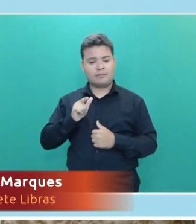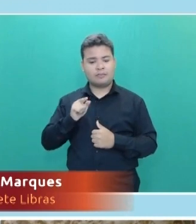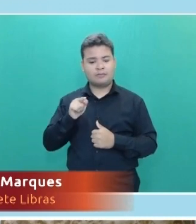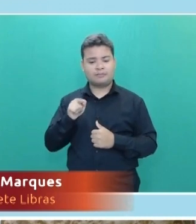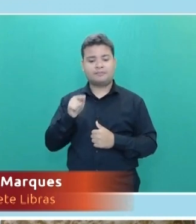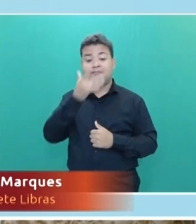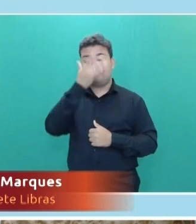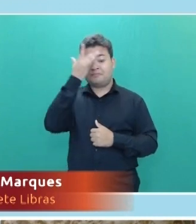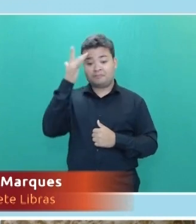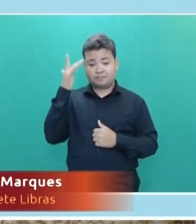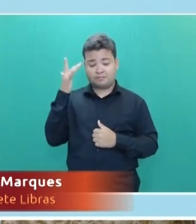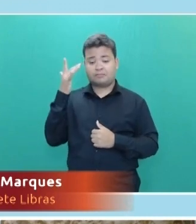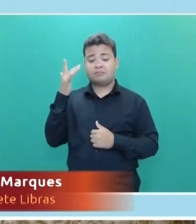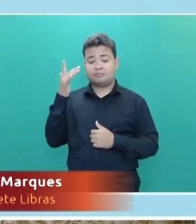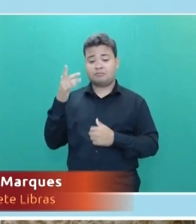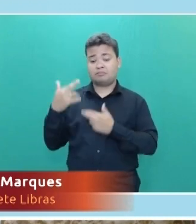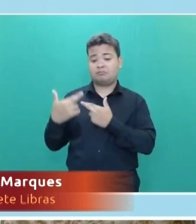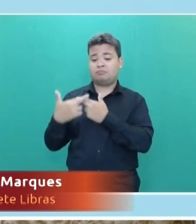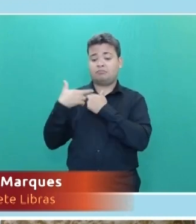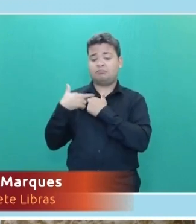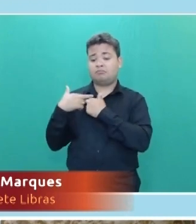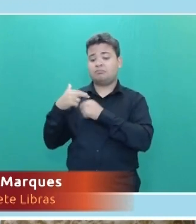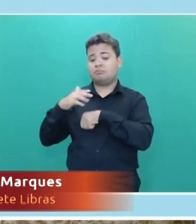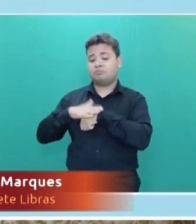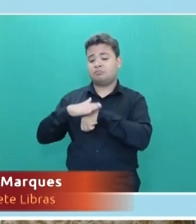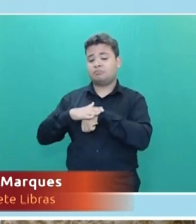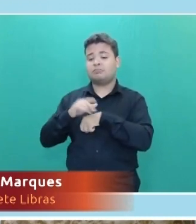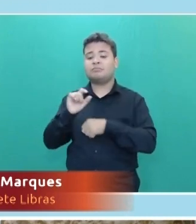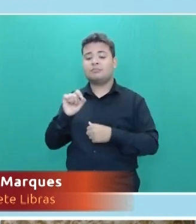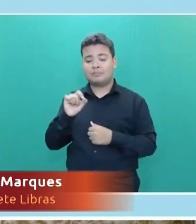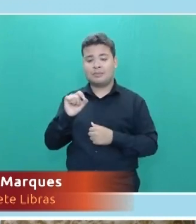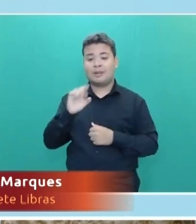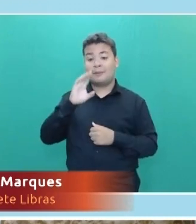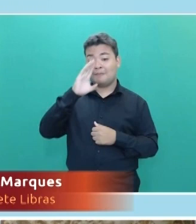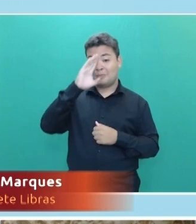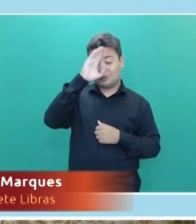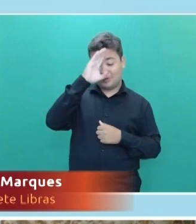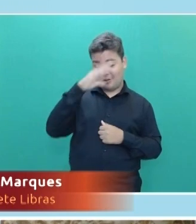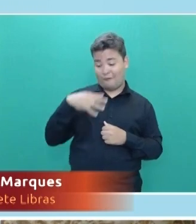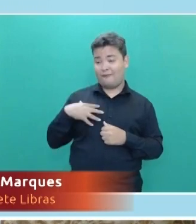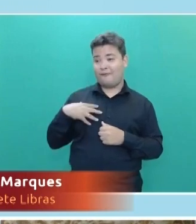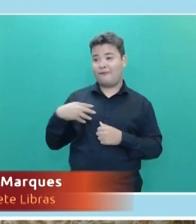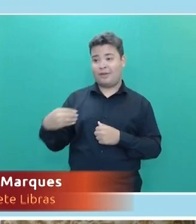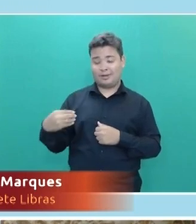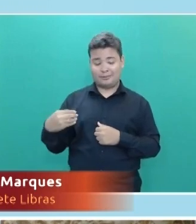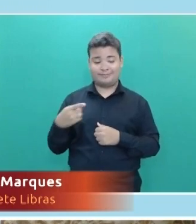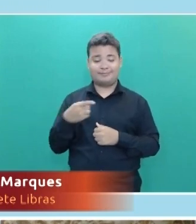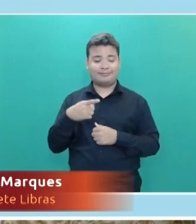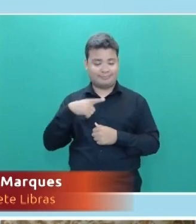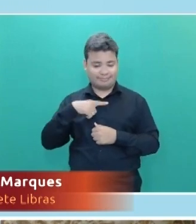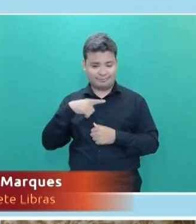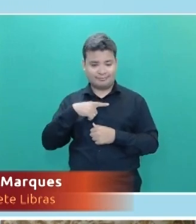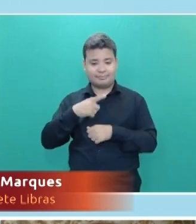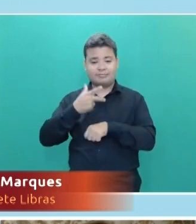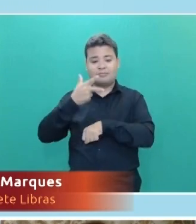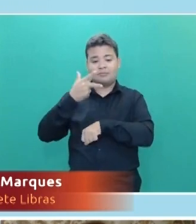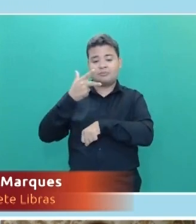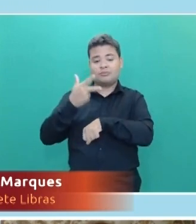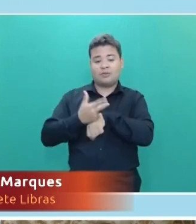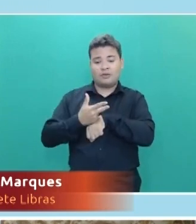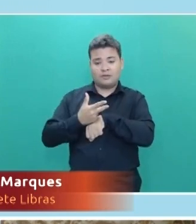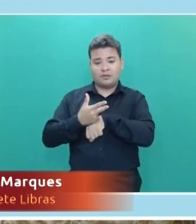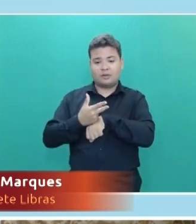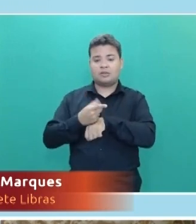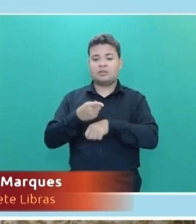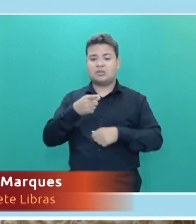esses ataques públicos é o filho do Bolsonaro, né? Ele tem vídeos dele cuspindo no chão e fazendo